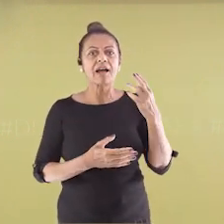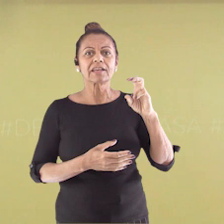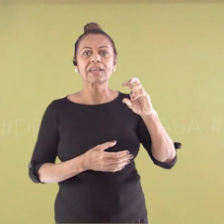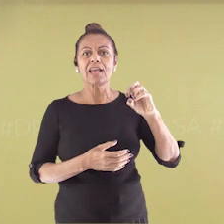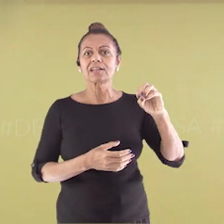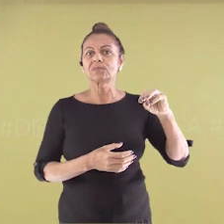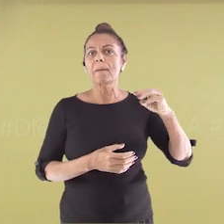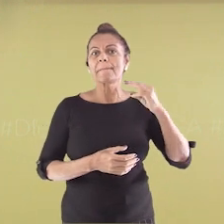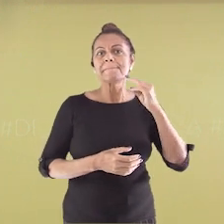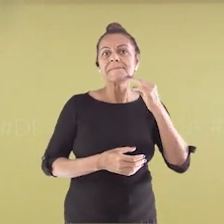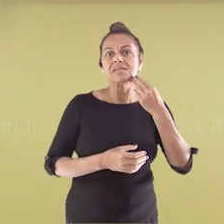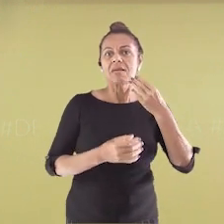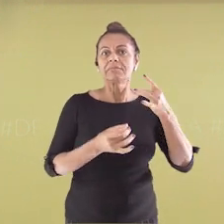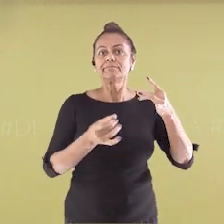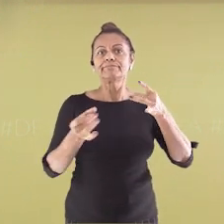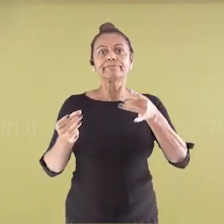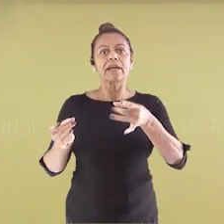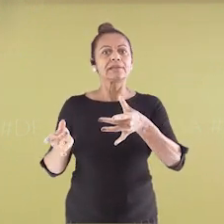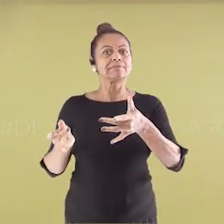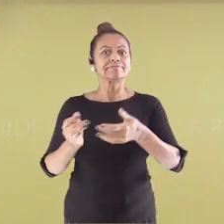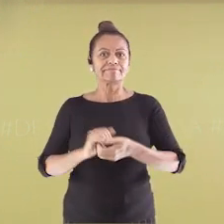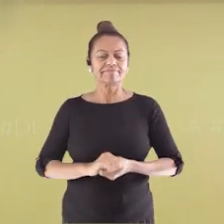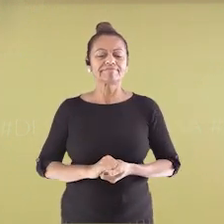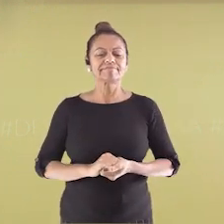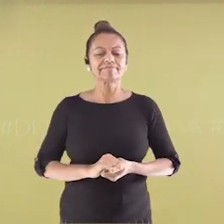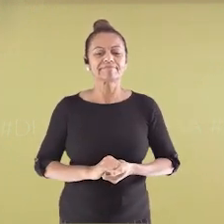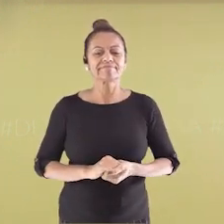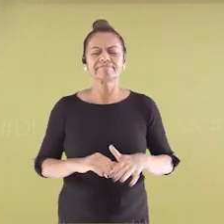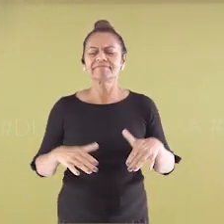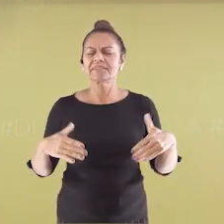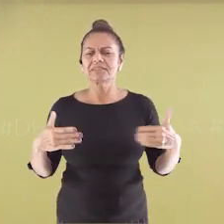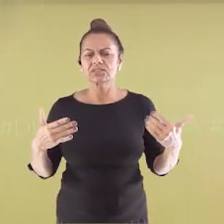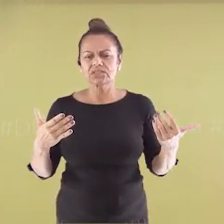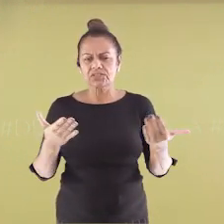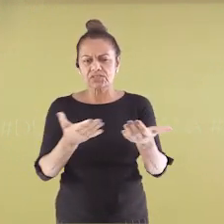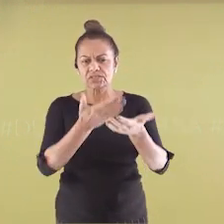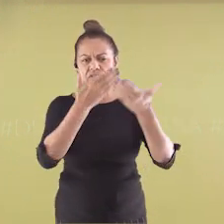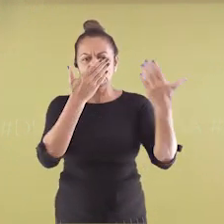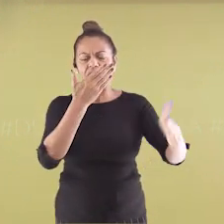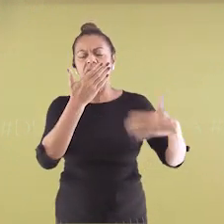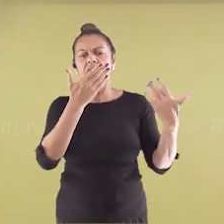de informação é o principal motivo para não retirar o dinheiro, segundo o judiciário.